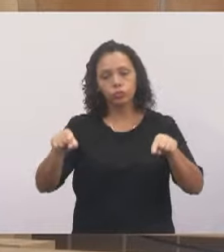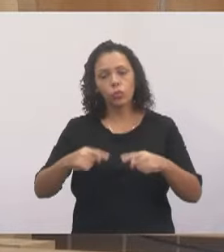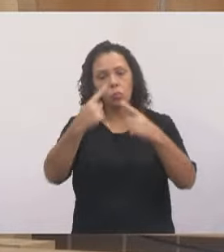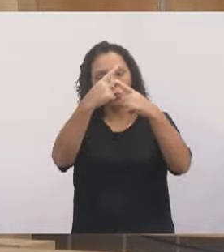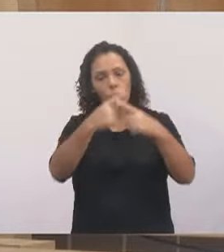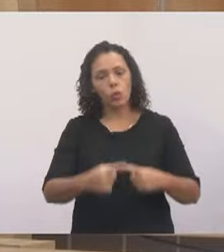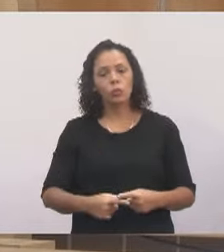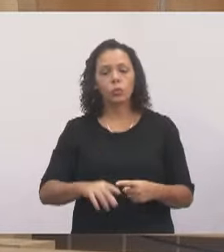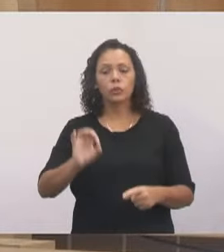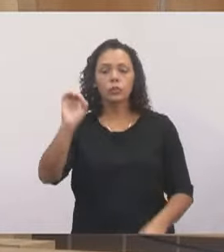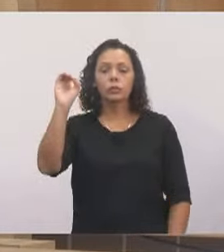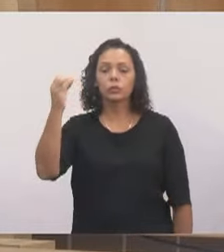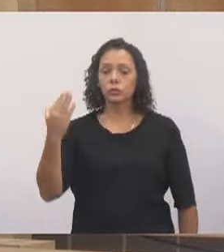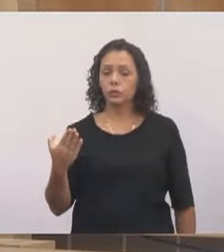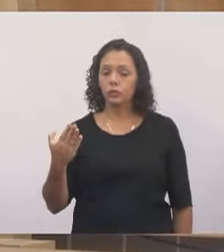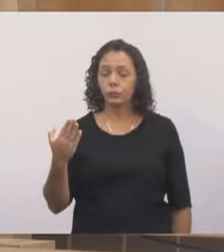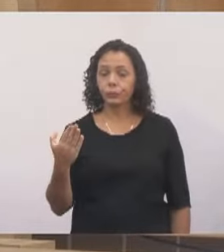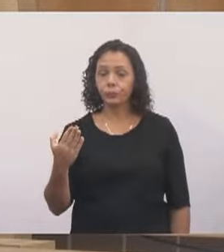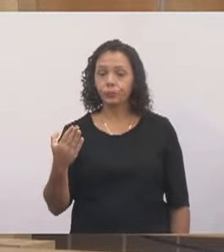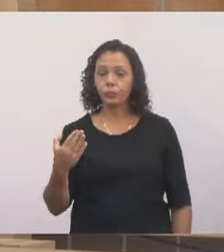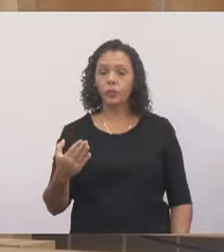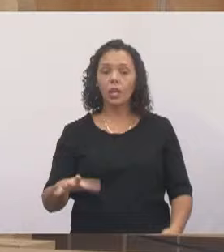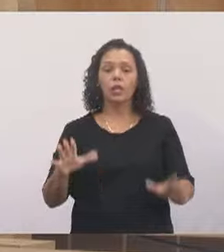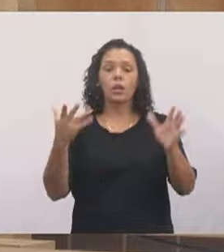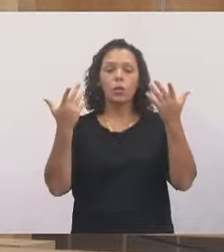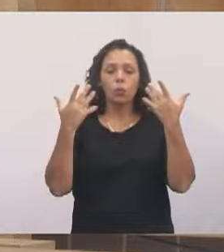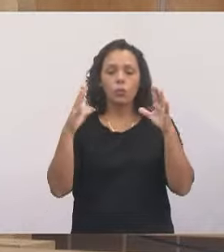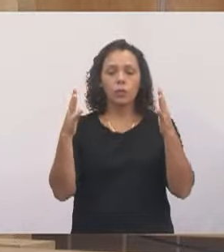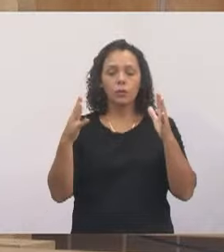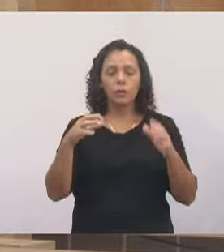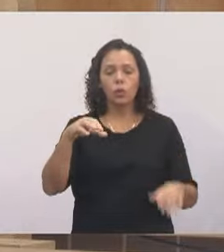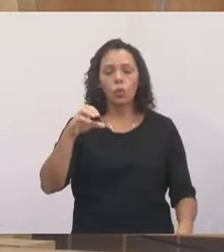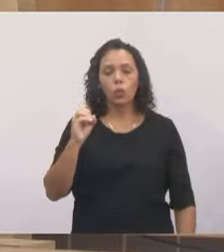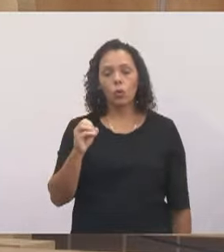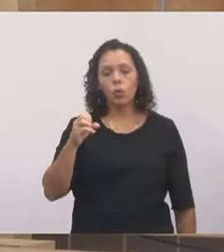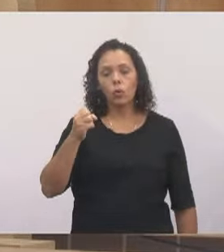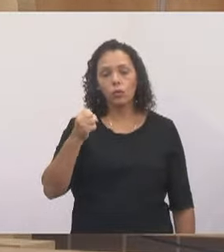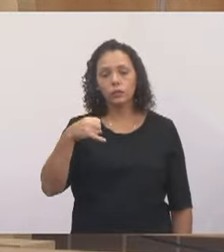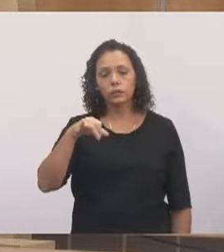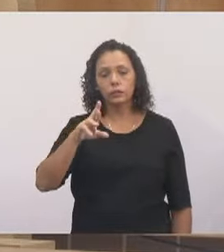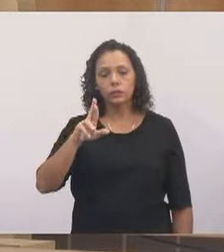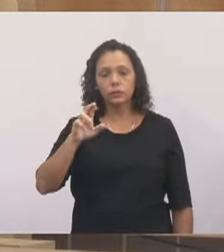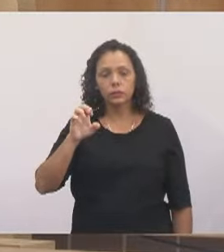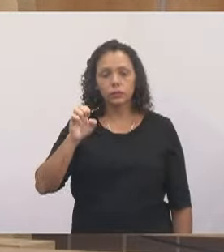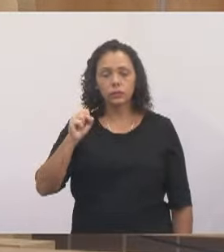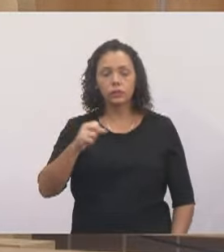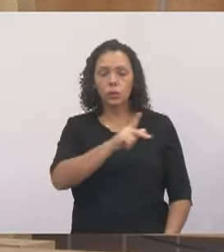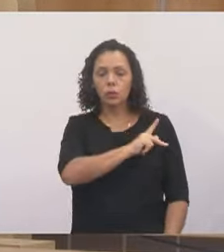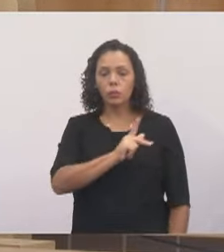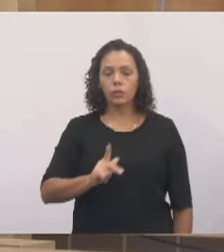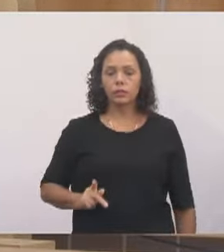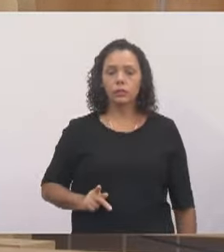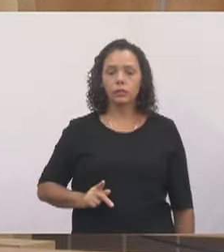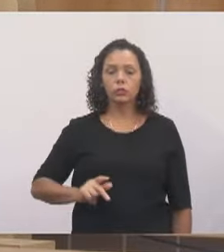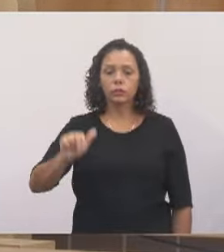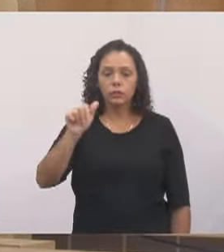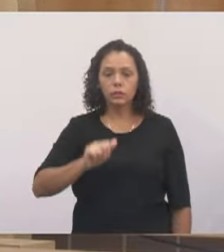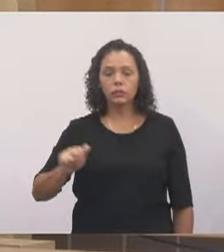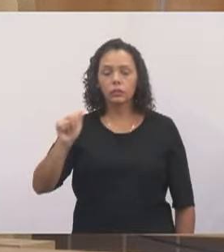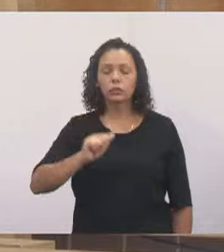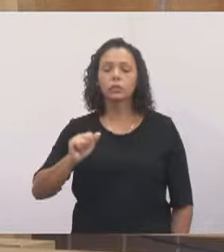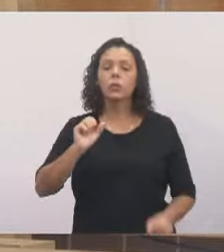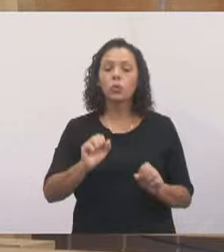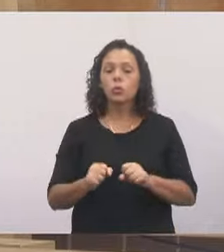gente possa continuar. Quero parabenizar o Osíris, que é presidente da associação também, que faz uma luta em defesa do esporte, e todos